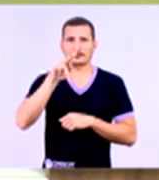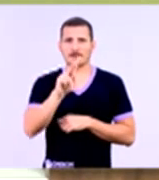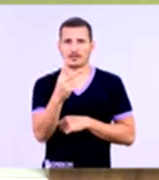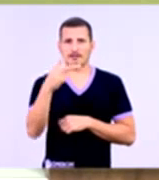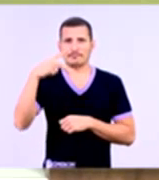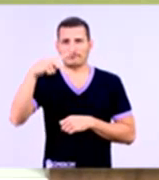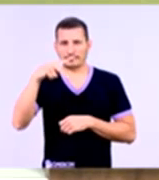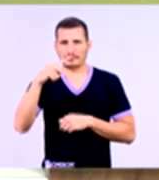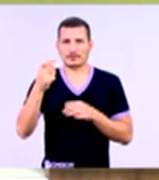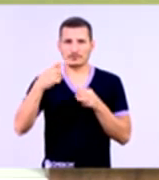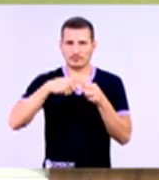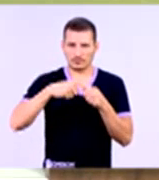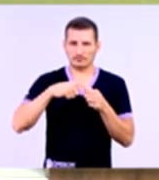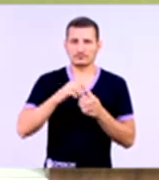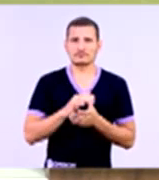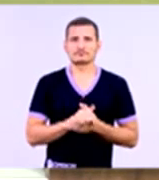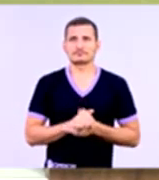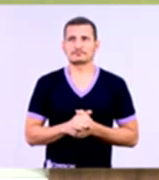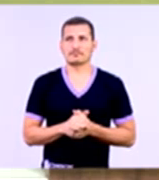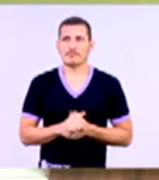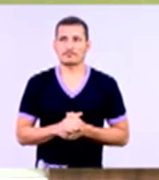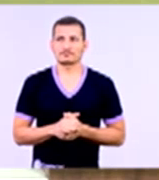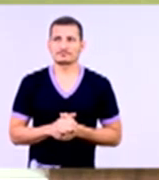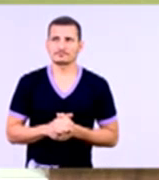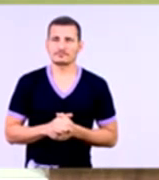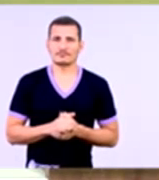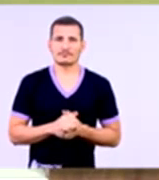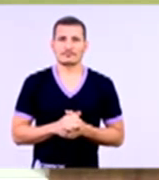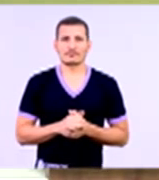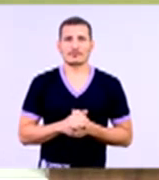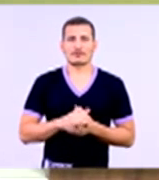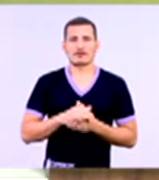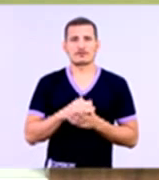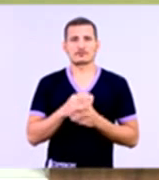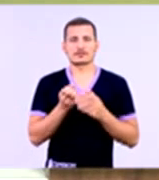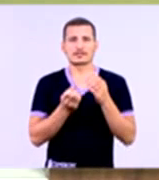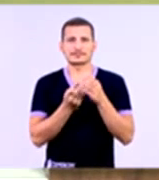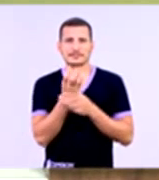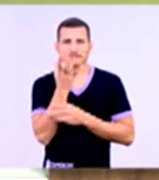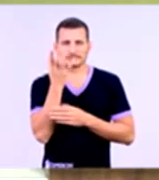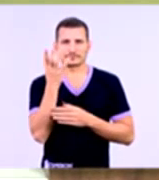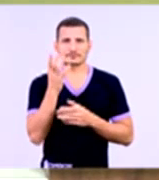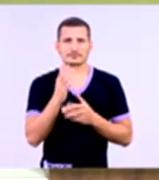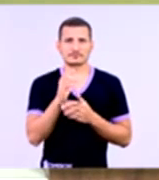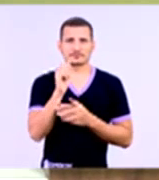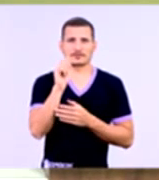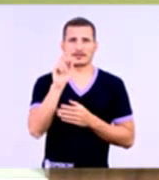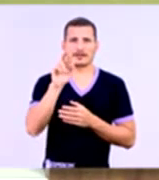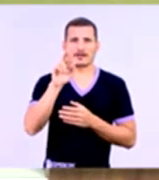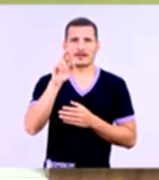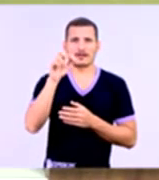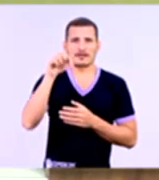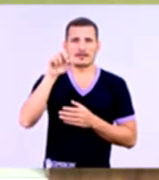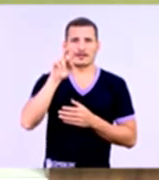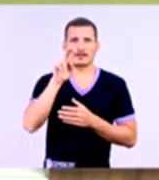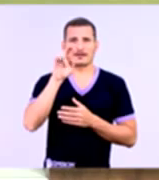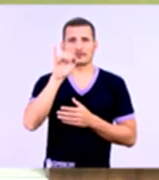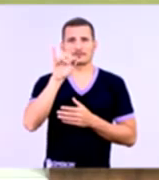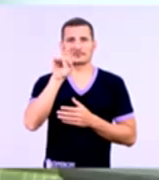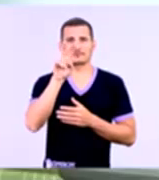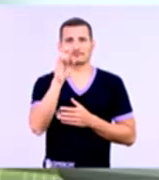através de um comando echo, né, a criação de um arquivo JSON, né? Ok.